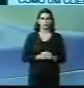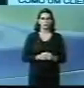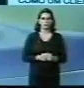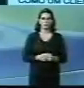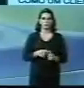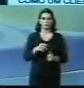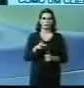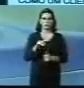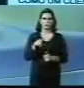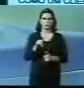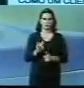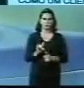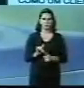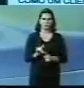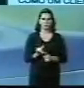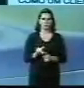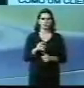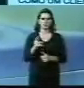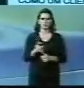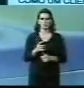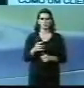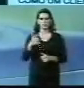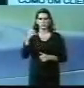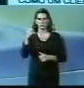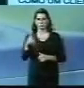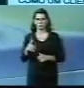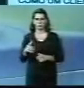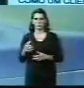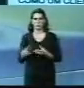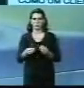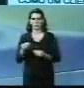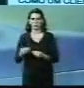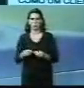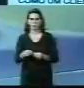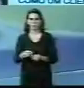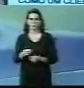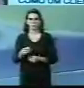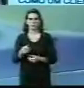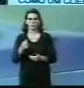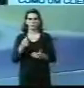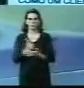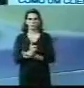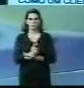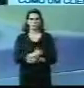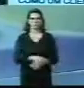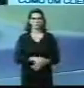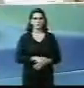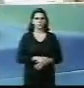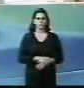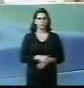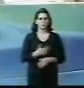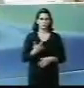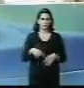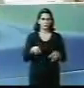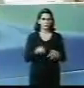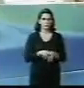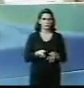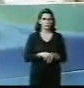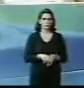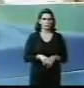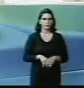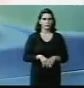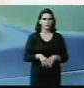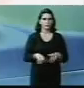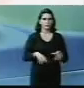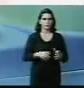proxy é servidor. Para fora da rede, o proxy ele atua como cliente. Bom, outras funções que nós temos aí,